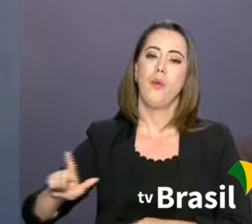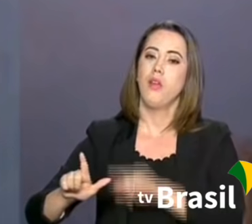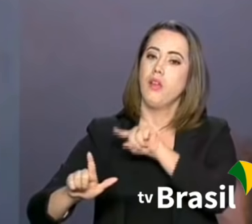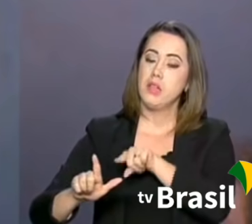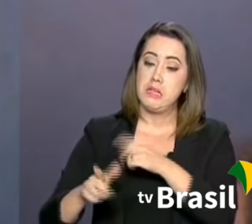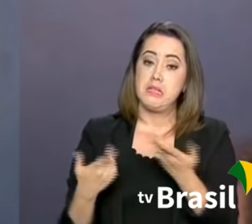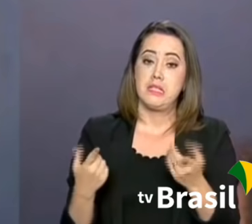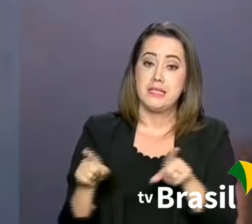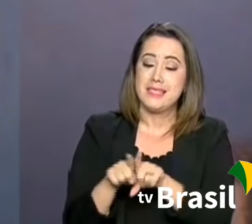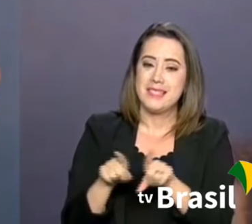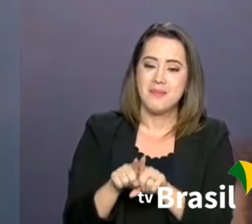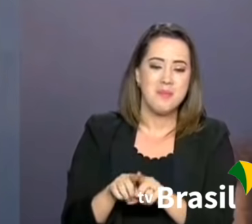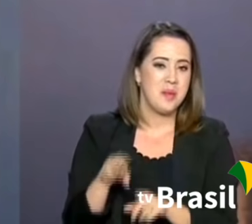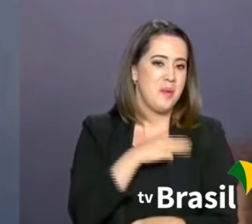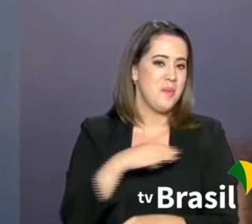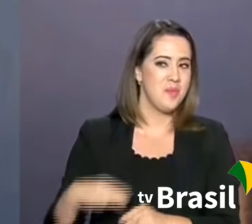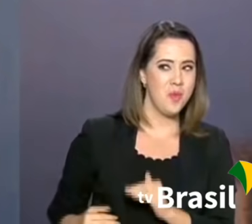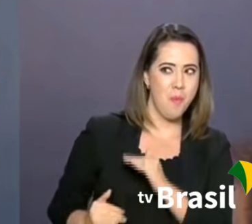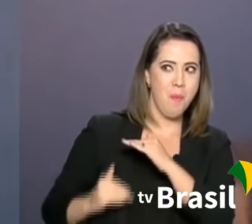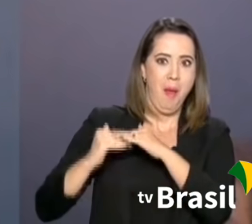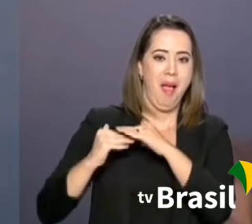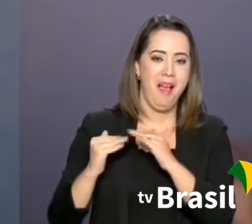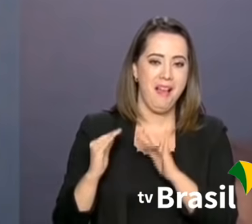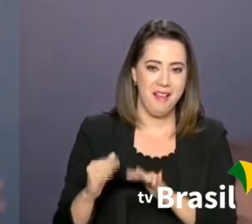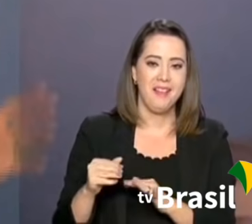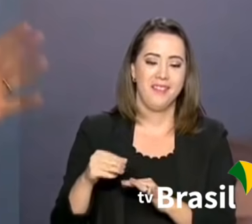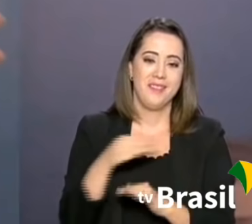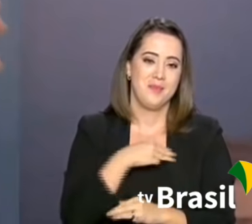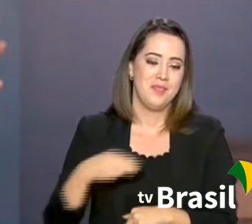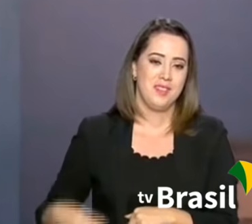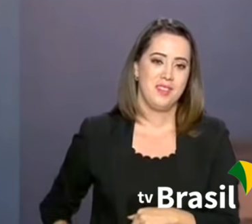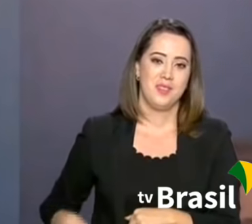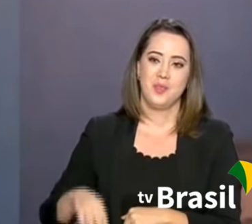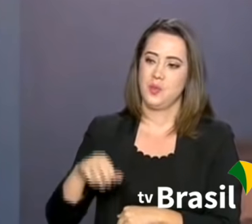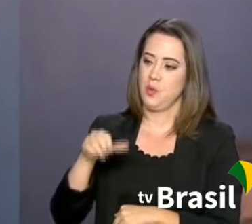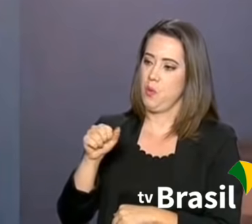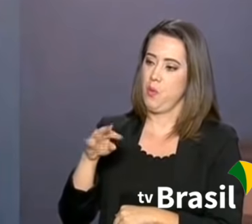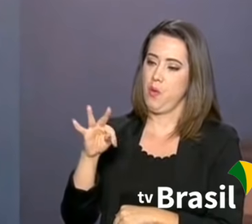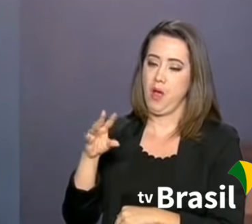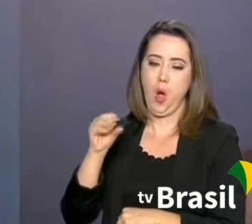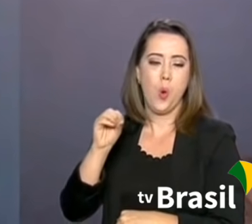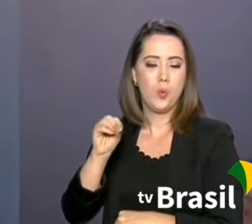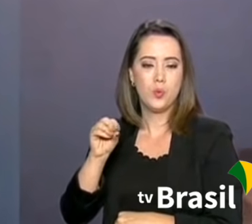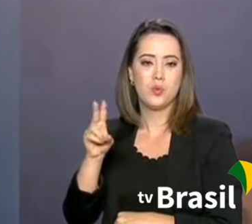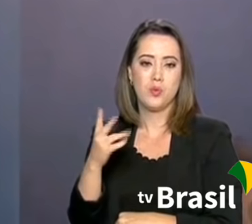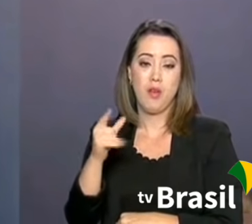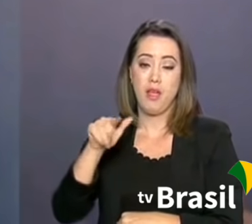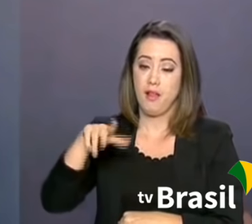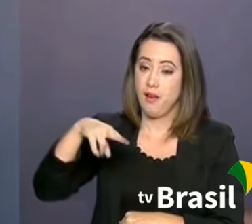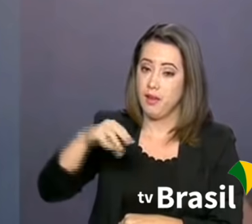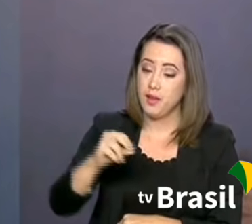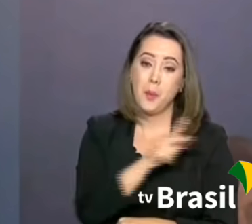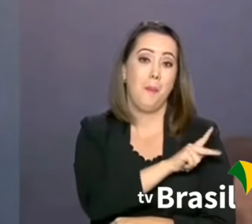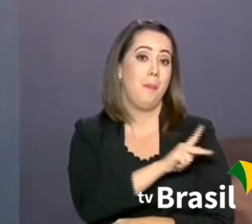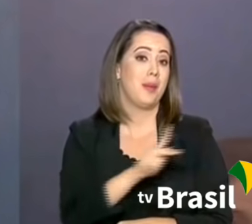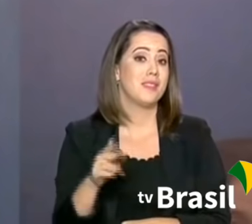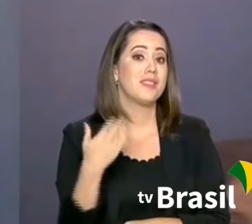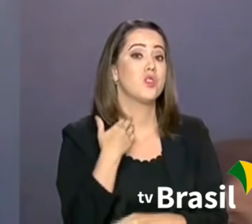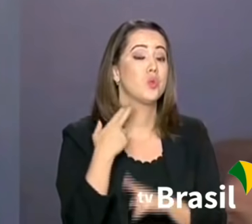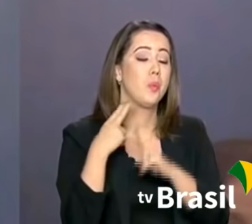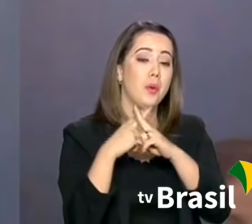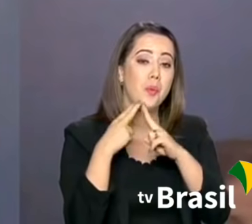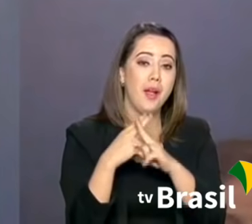o ministro Mor Augusto Heleno, meu querido presidente da Caixa Econômica,